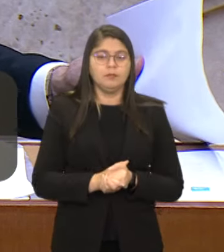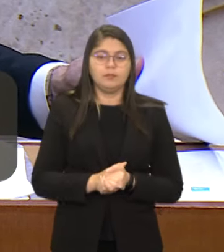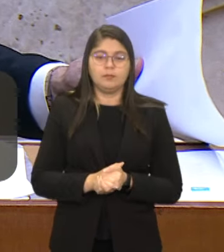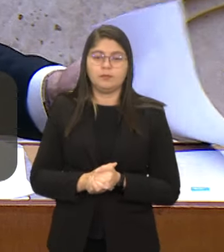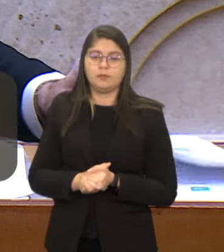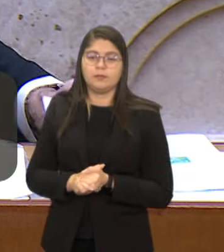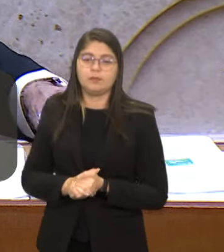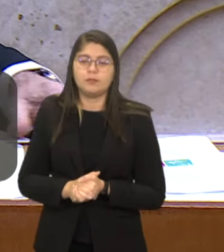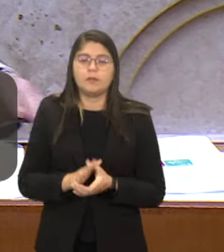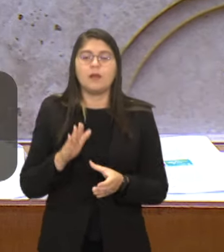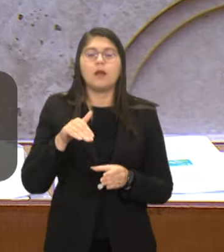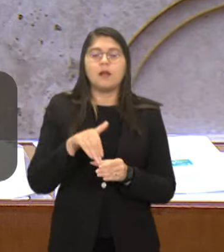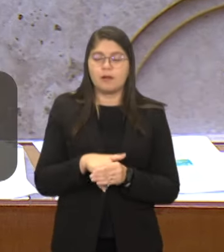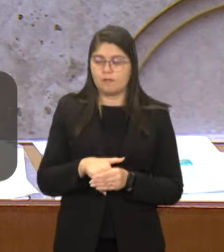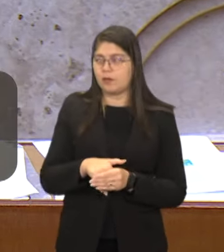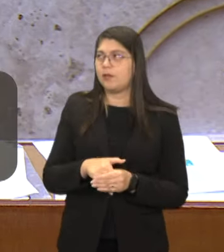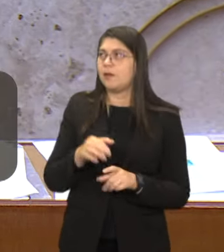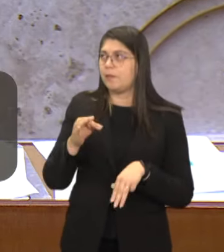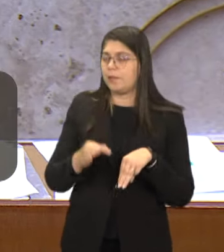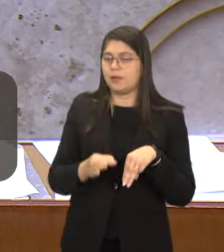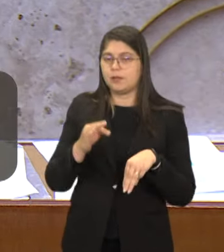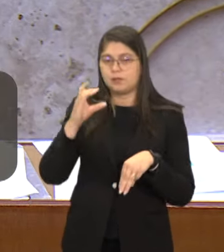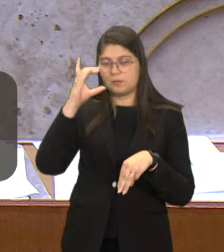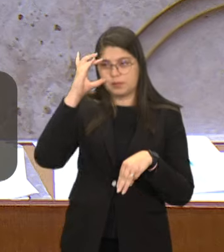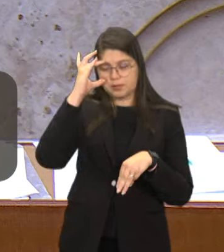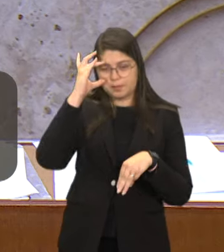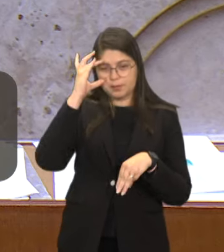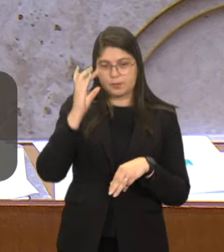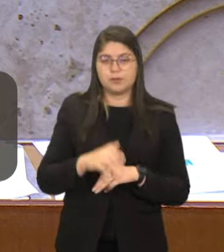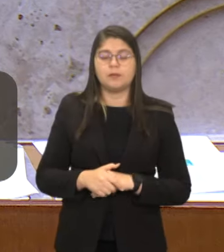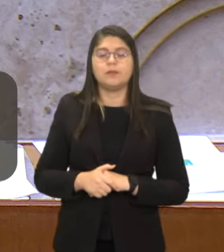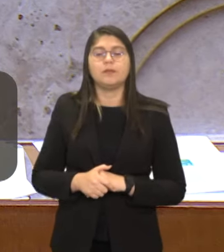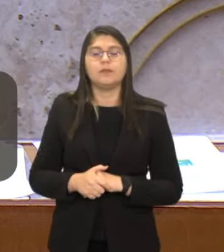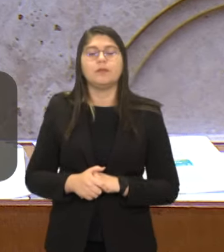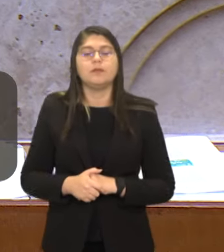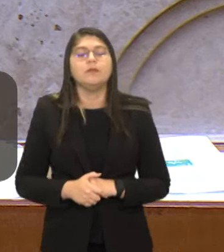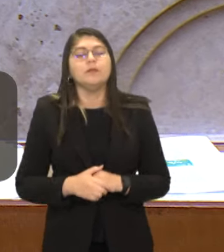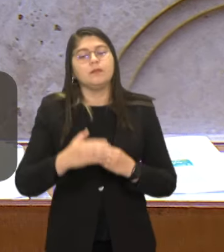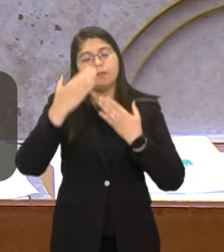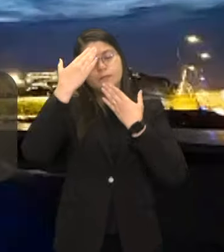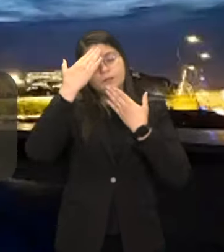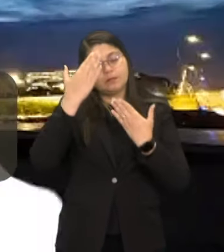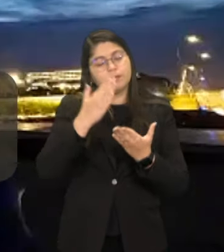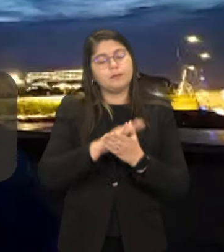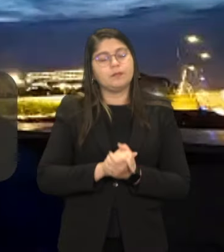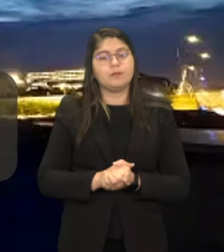Cássio. Como vota agora sim, ministro André Mendonça? Agradeço, senhor presidente.